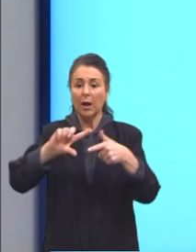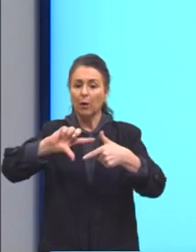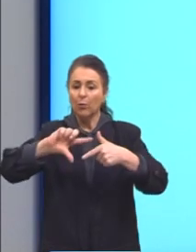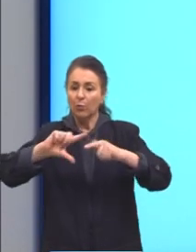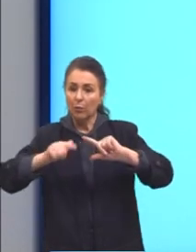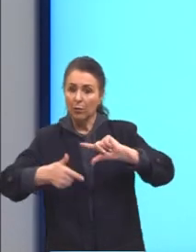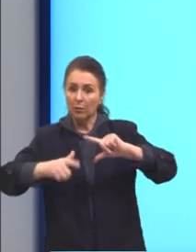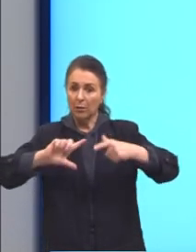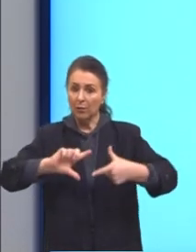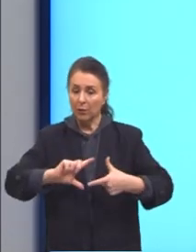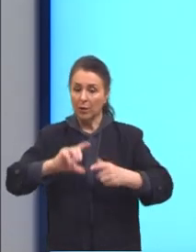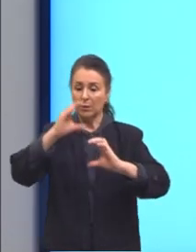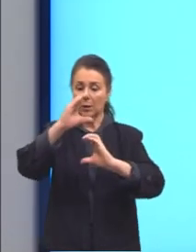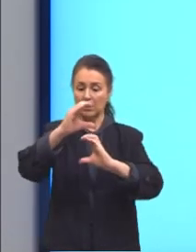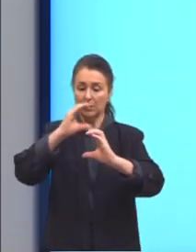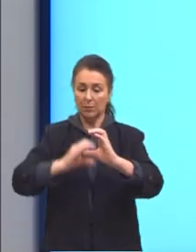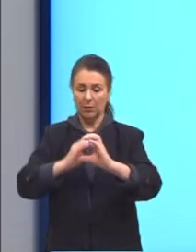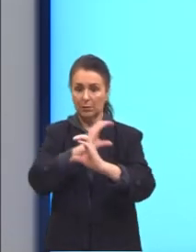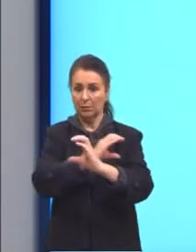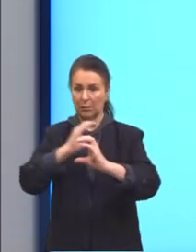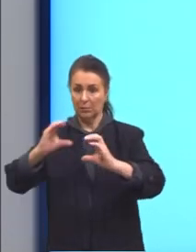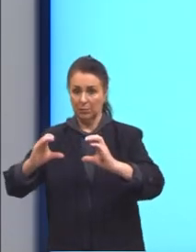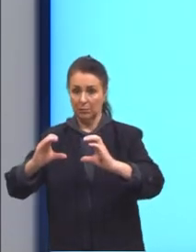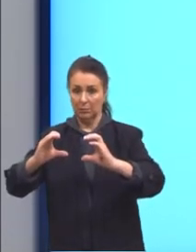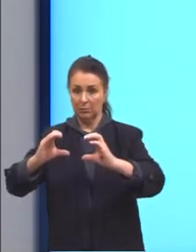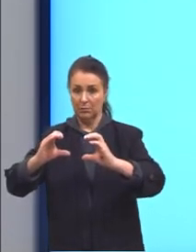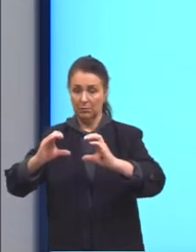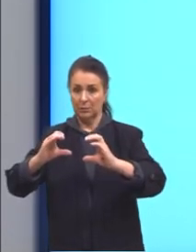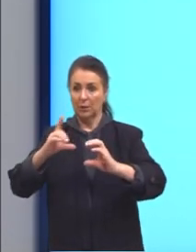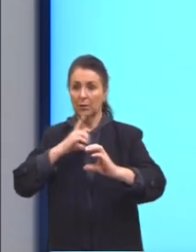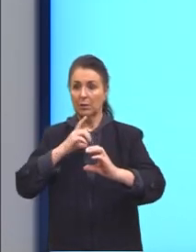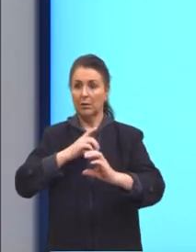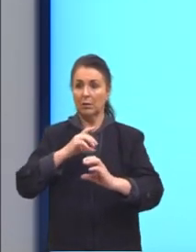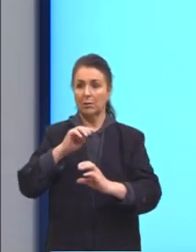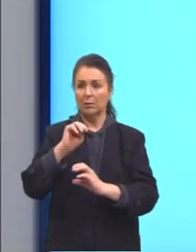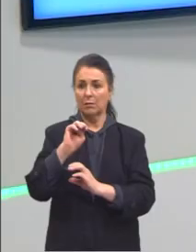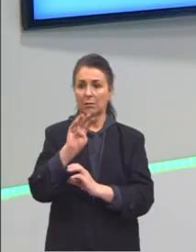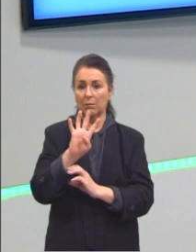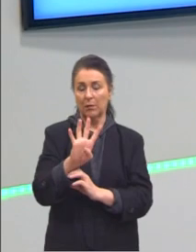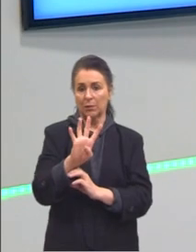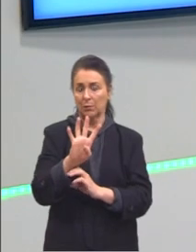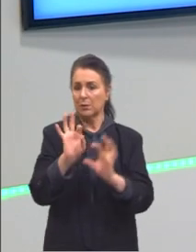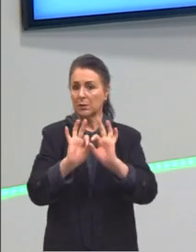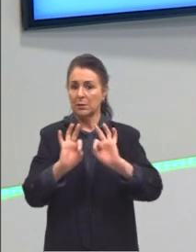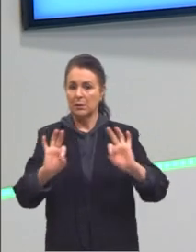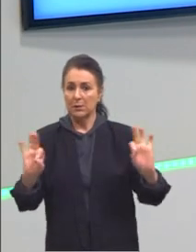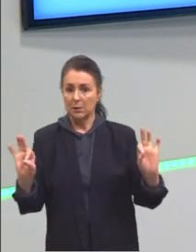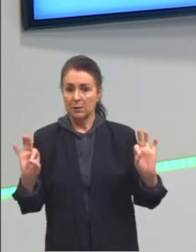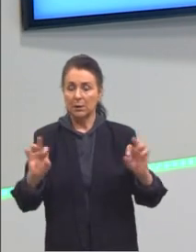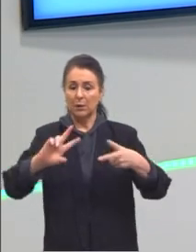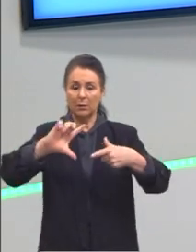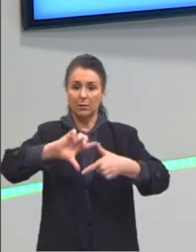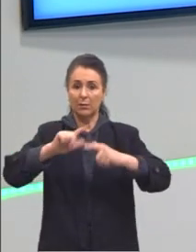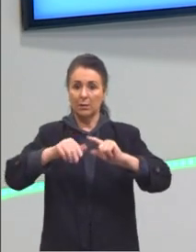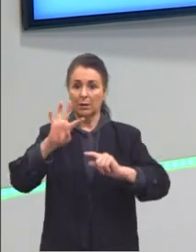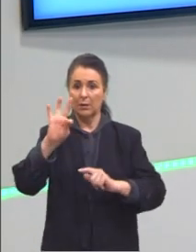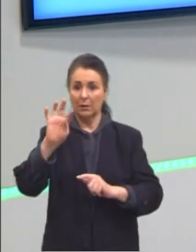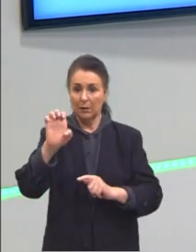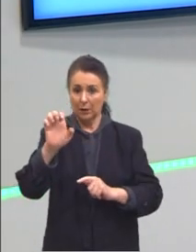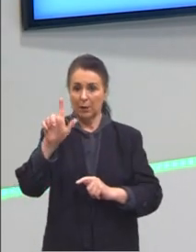destes compostos a geometria do carbono porque quando eu tenho 4 simples eu vou ter uma geometria